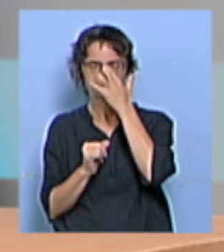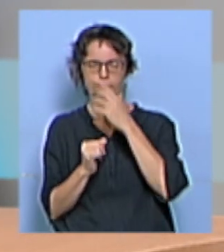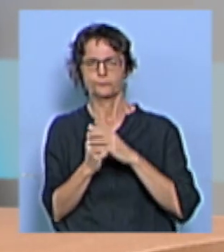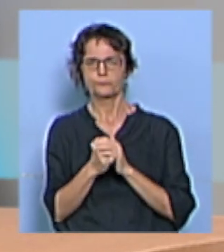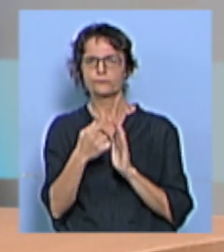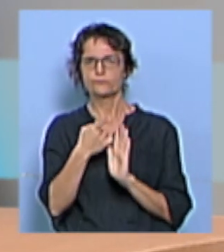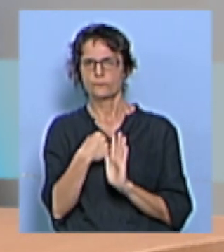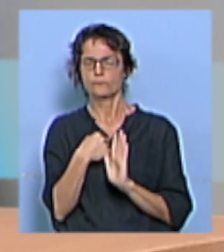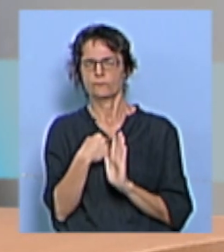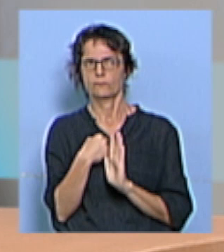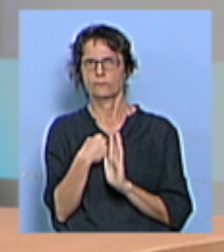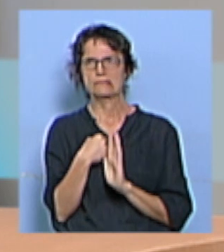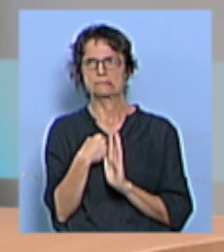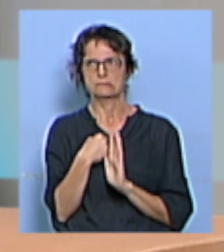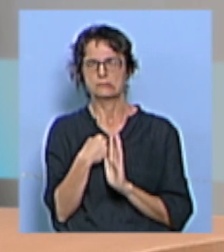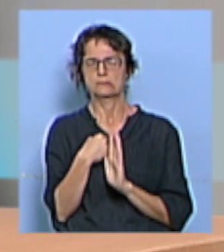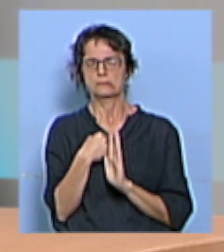claramente a Jerusalém.